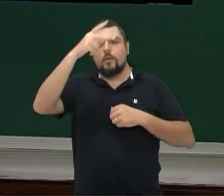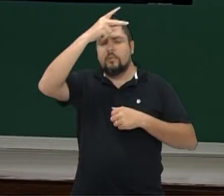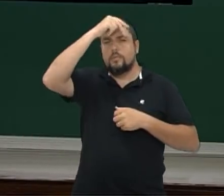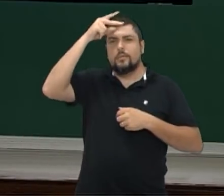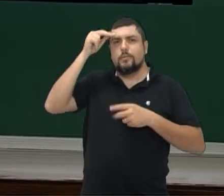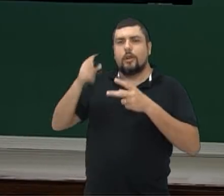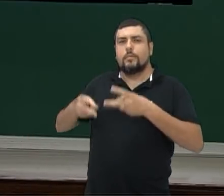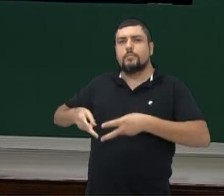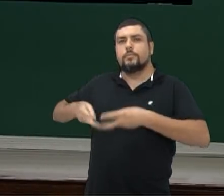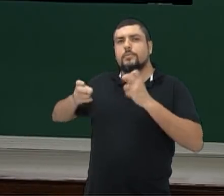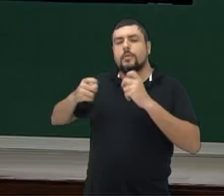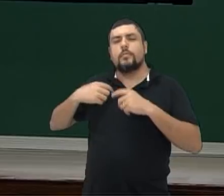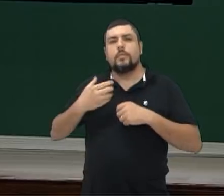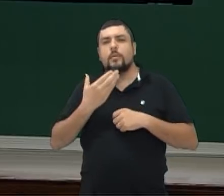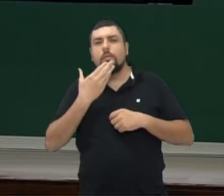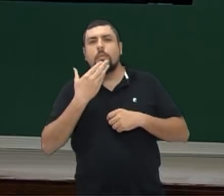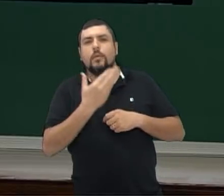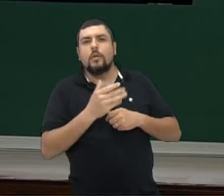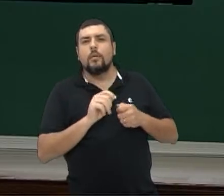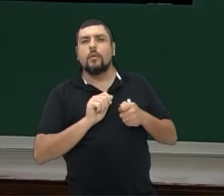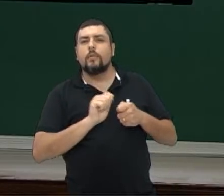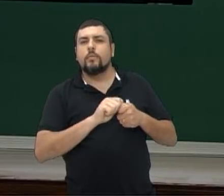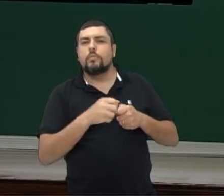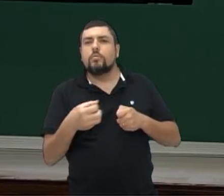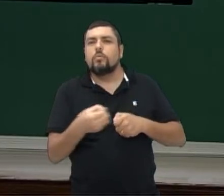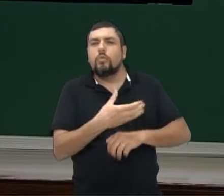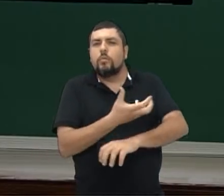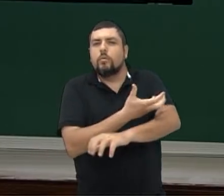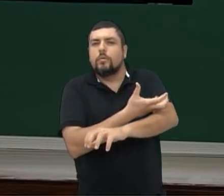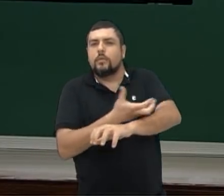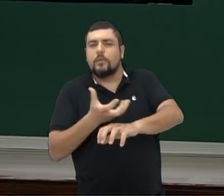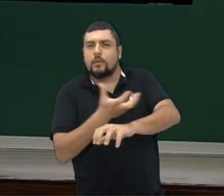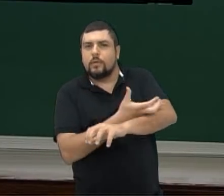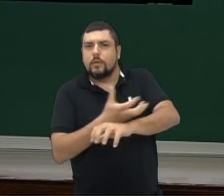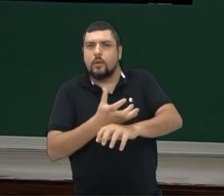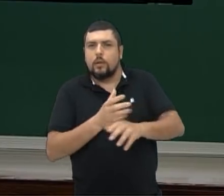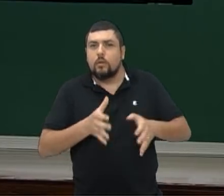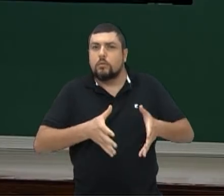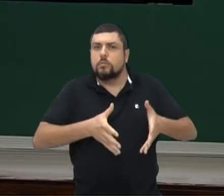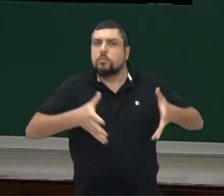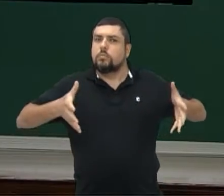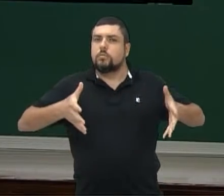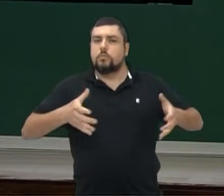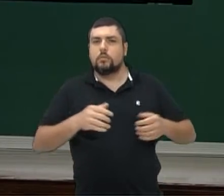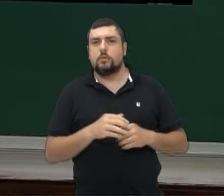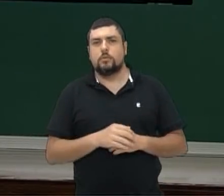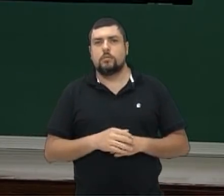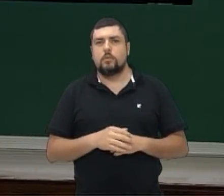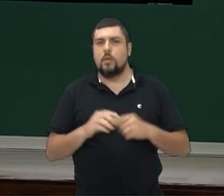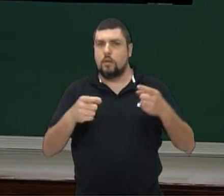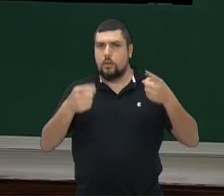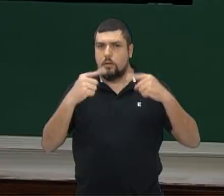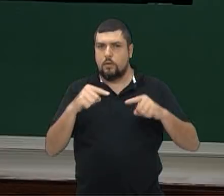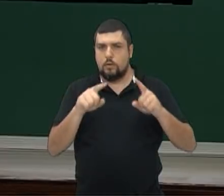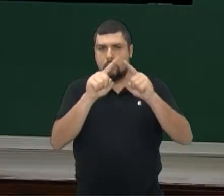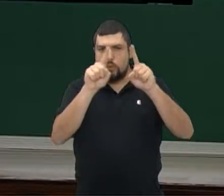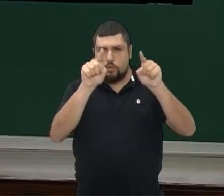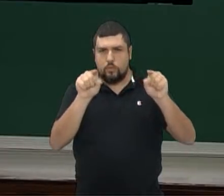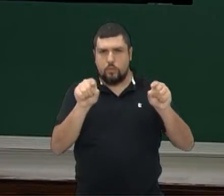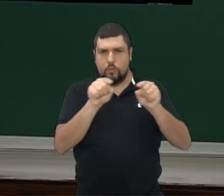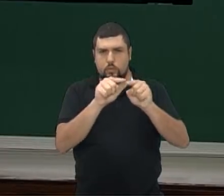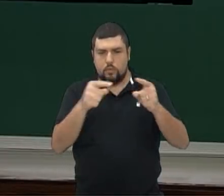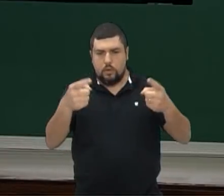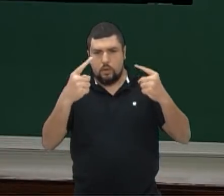prefeito solicitou que fizessem um novo projeto com um desenho maior. Ó, o desenho maior está aqui embaixo. O